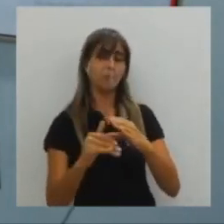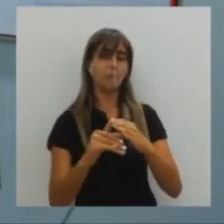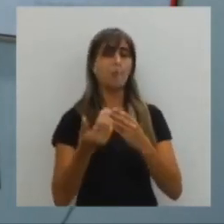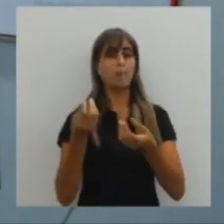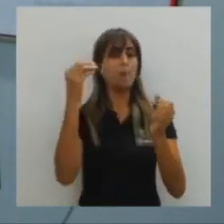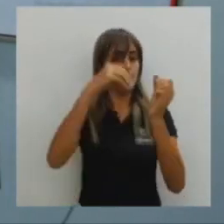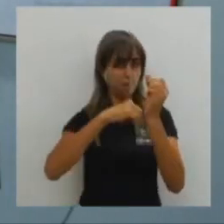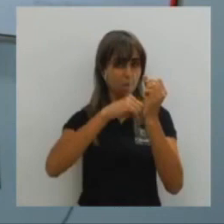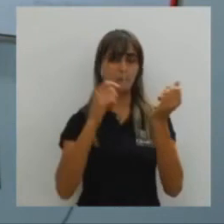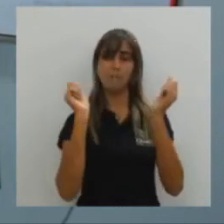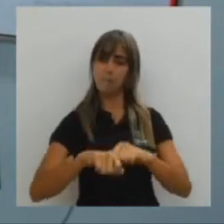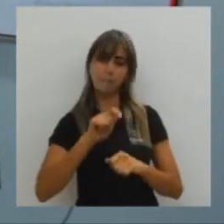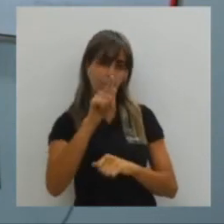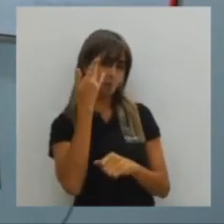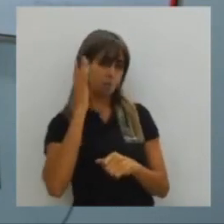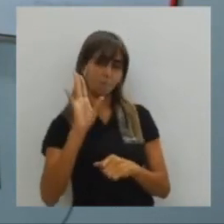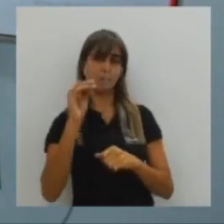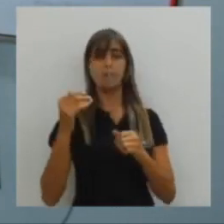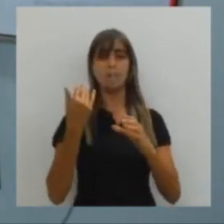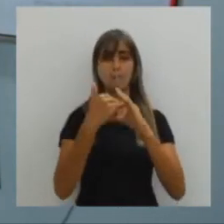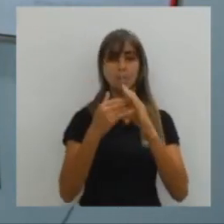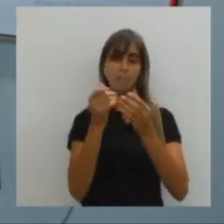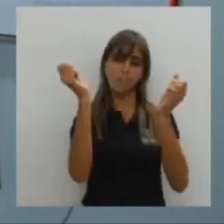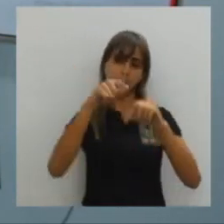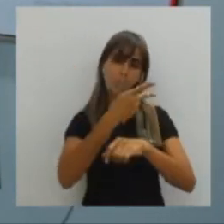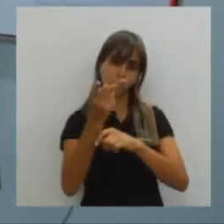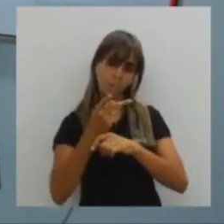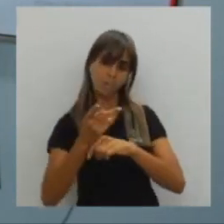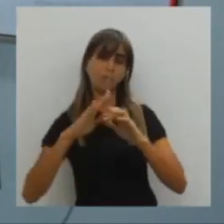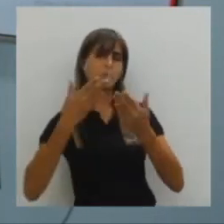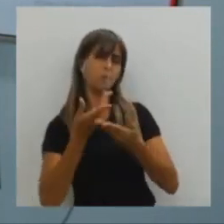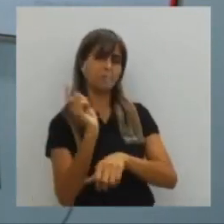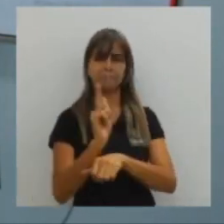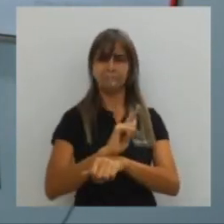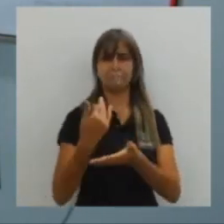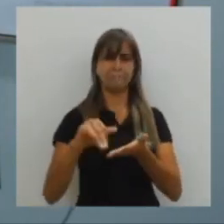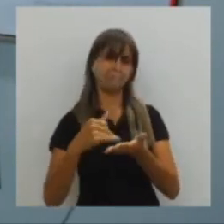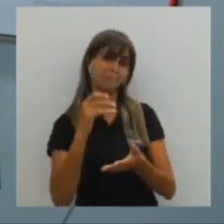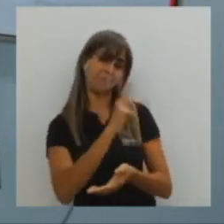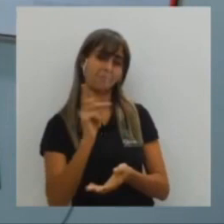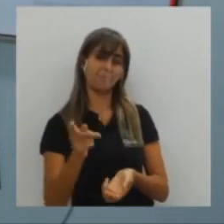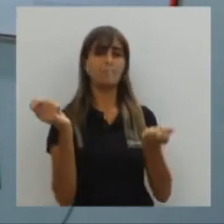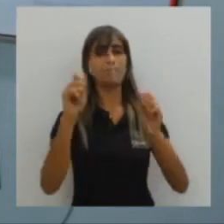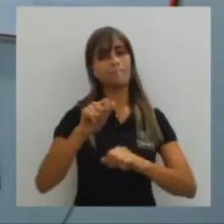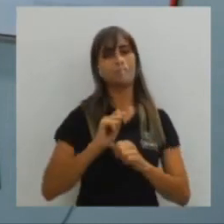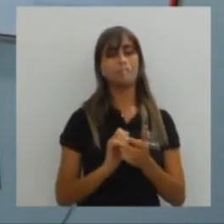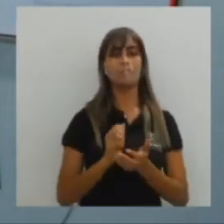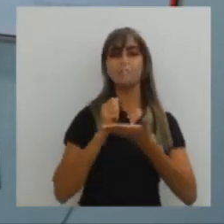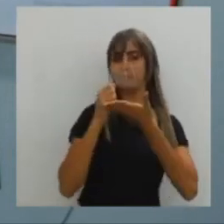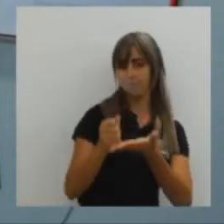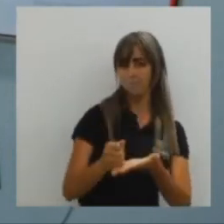senha. Caso você ainda não saiba esse e-mail, você pode procurar a sua escola, a gestão, a secretaria, os professores, para eles te